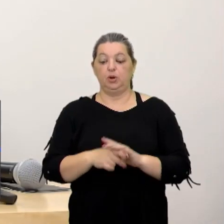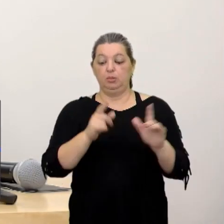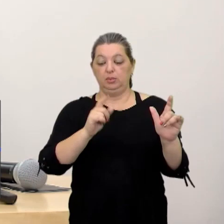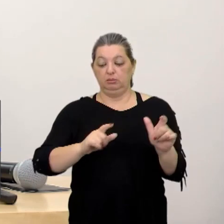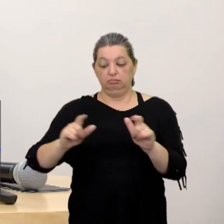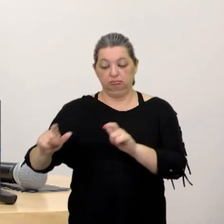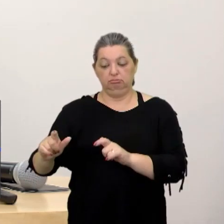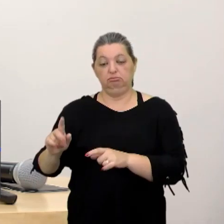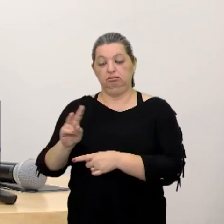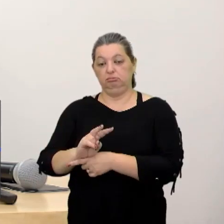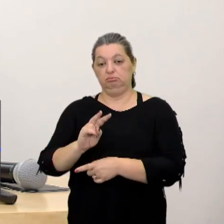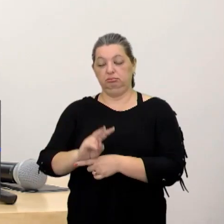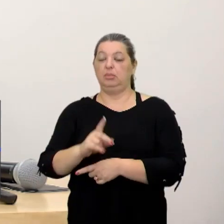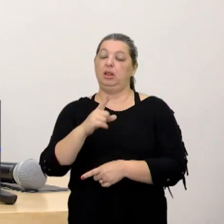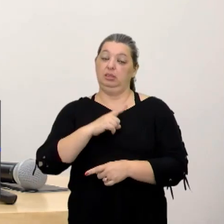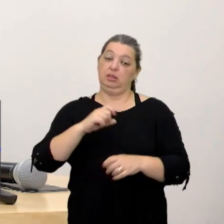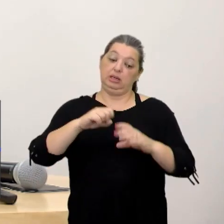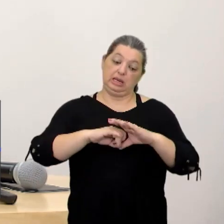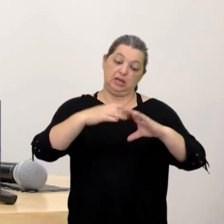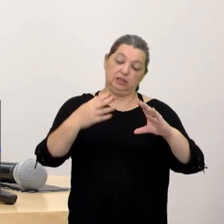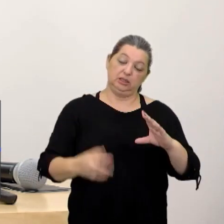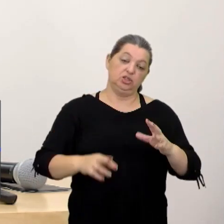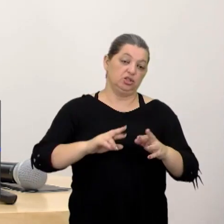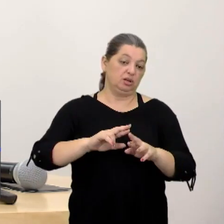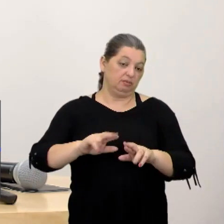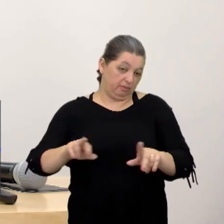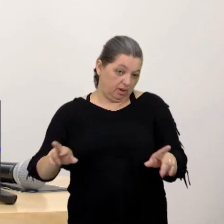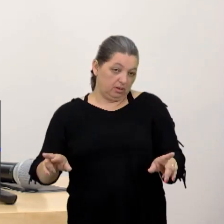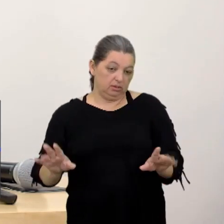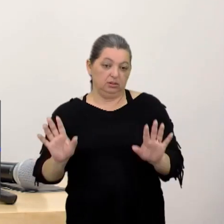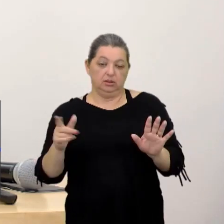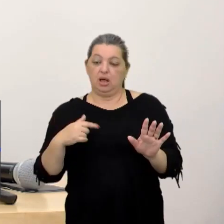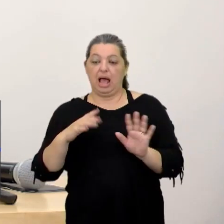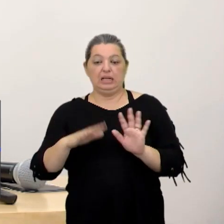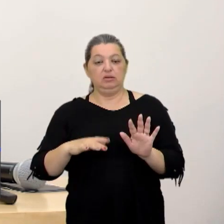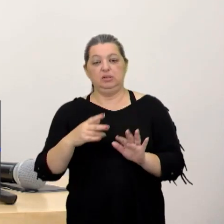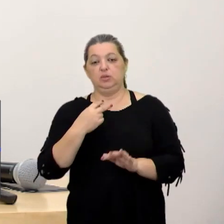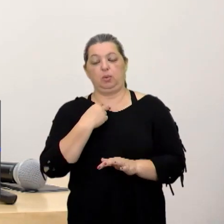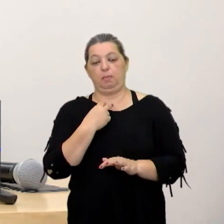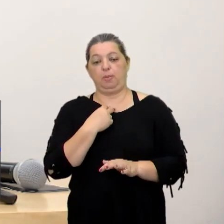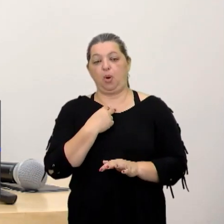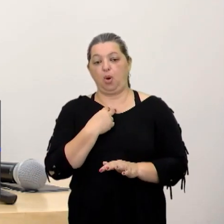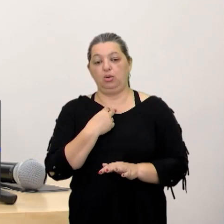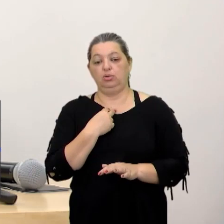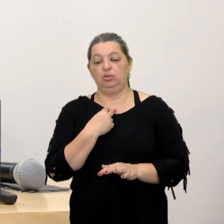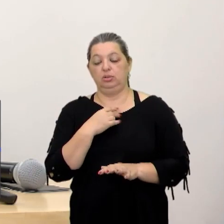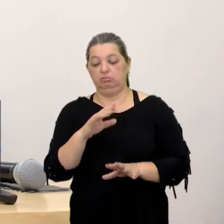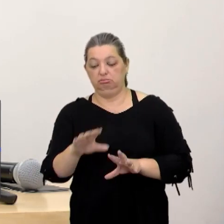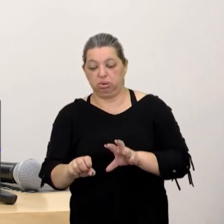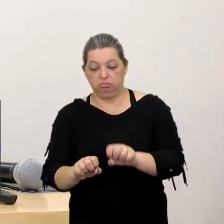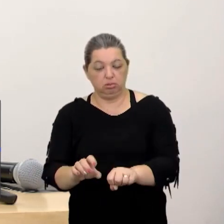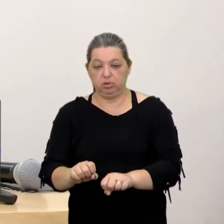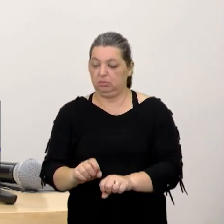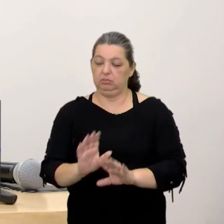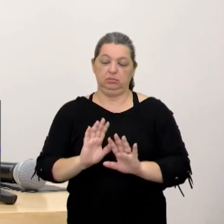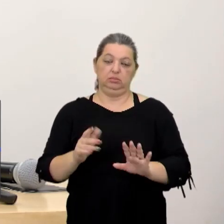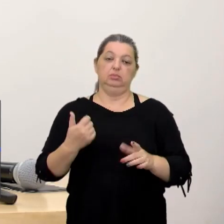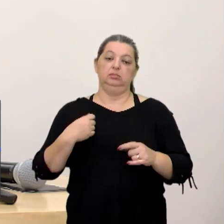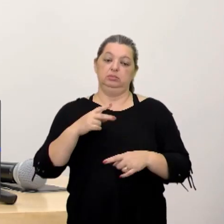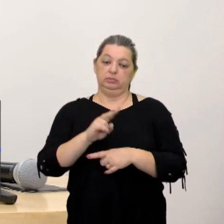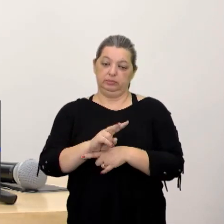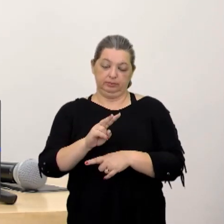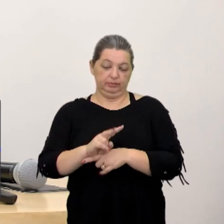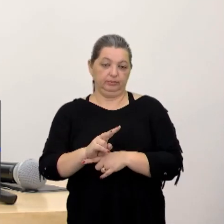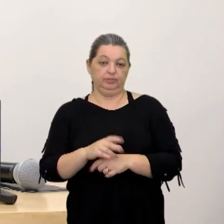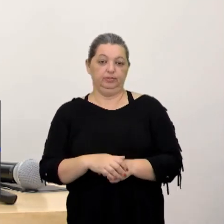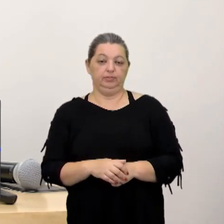conservações que têm suas características, né? Algumas não podem ser mexidas, né? Elas têm que ser preservadas da maneira